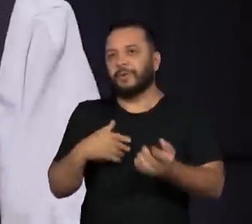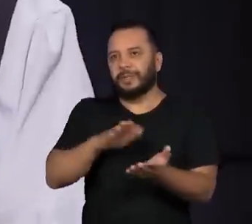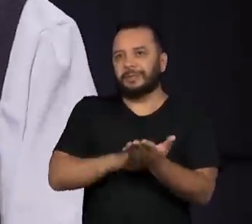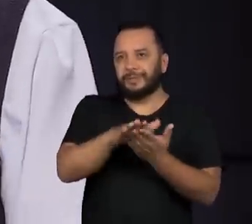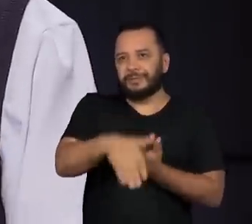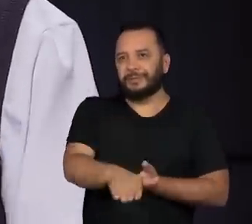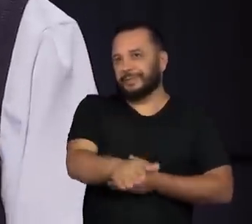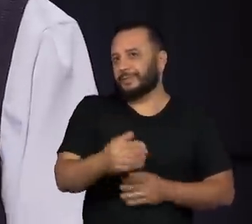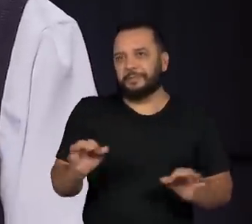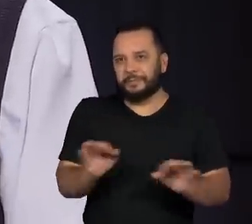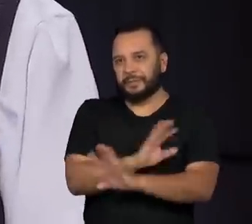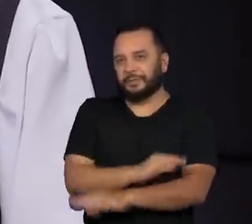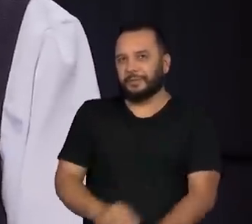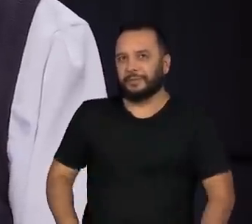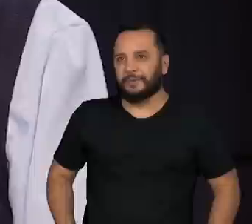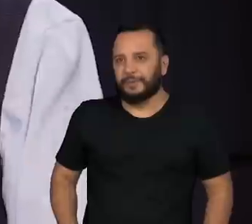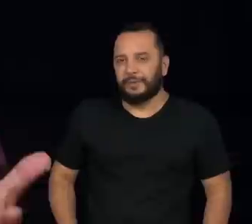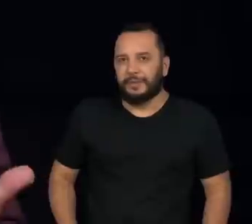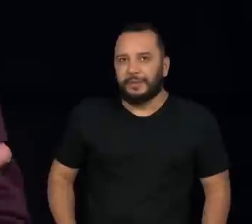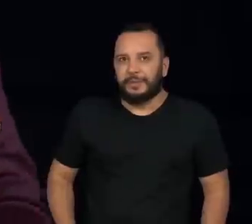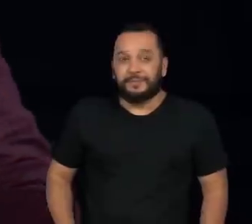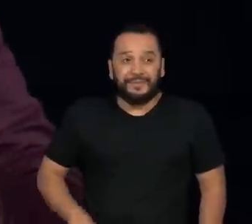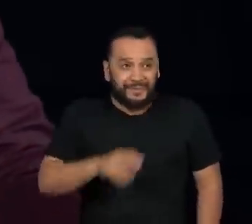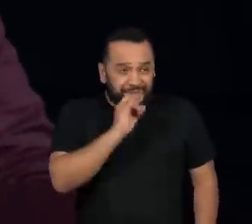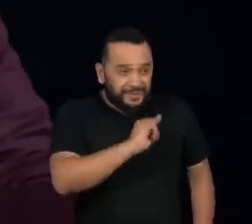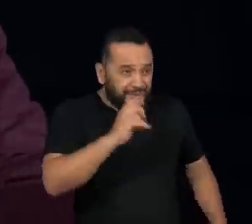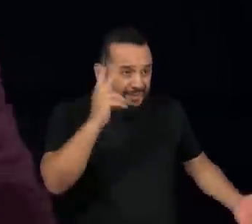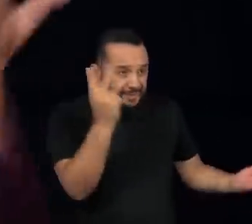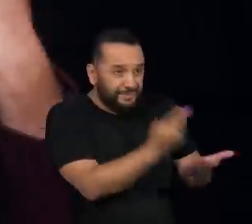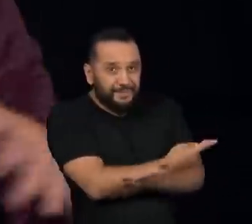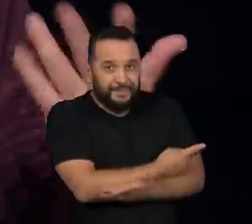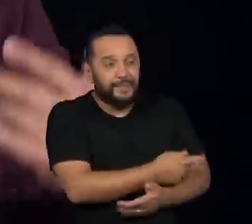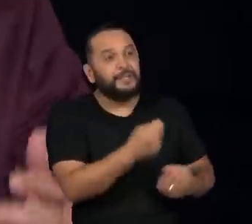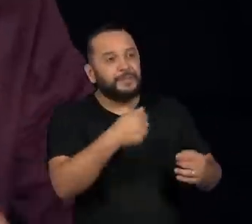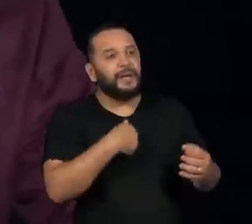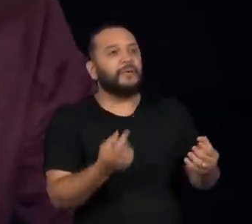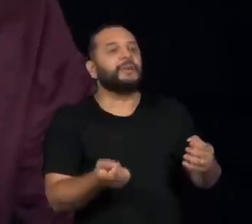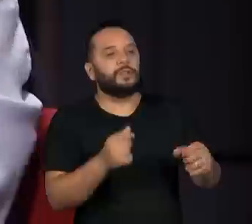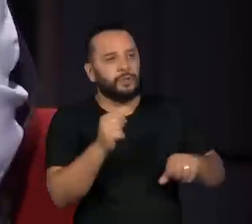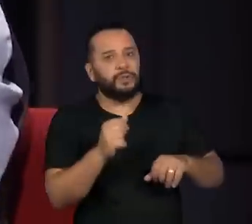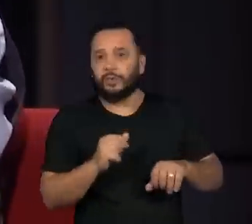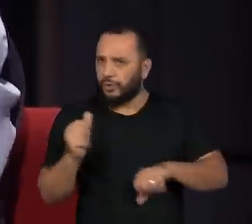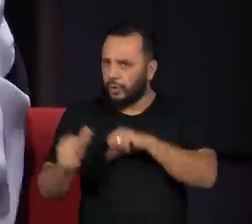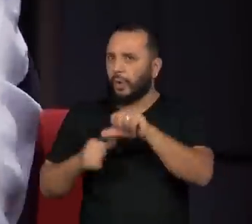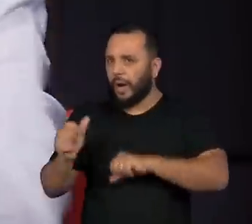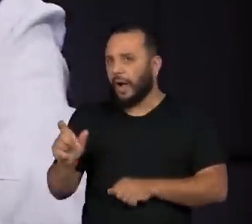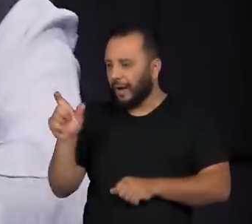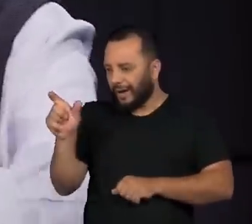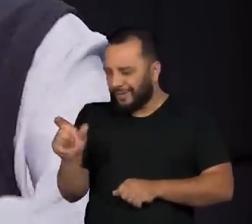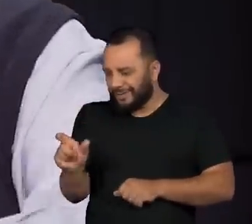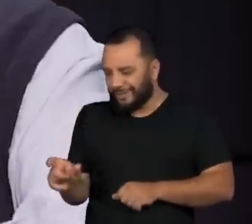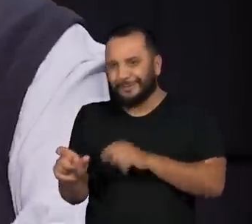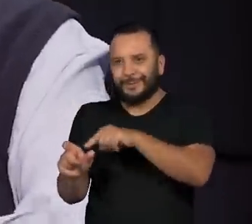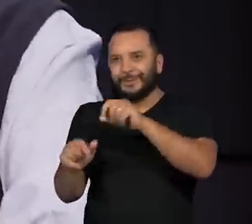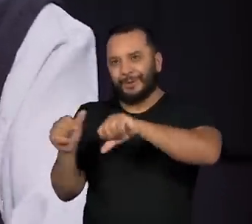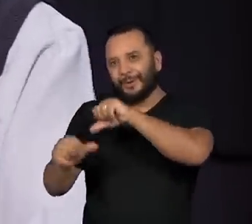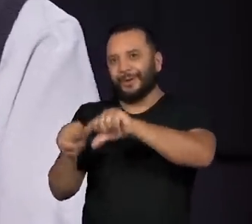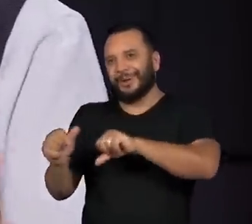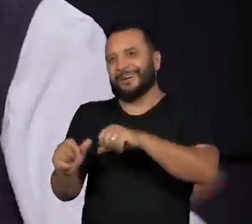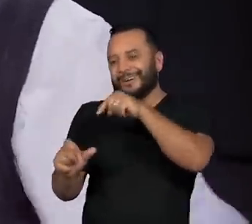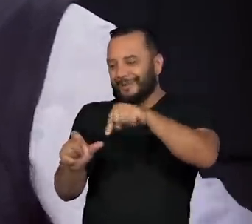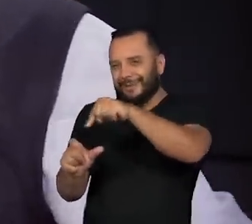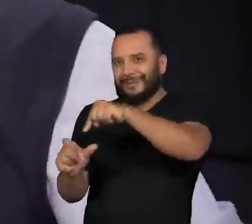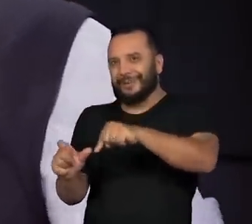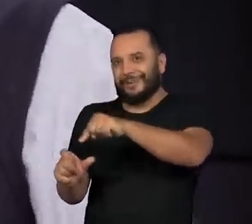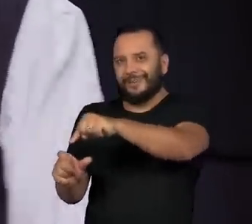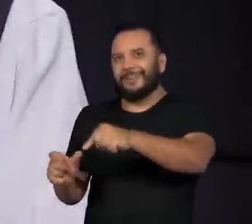lá e Tava feito E aí quando dava errado você tinha que voltar trocar algum cartão três ou quatro cartões fora errado isso aí troca